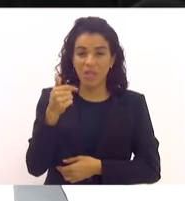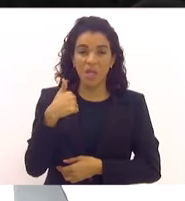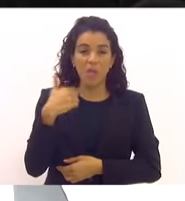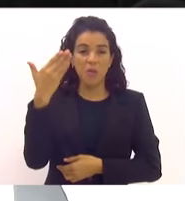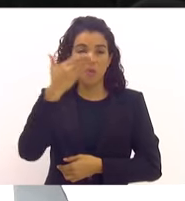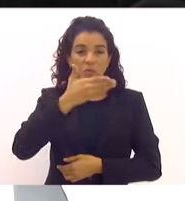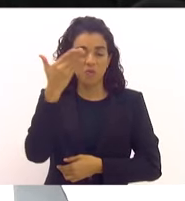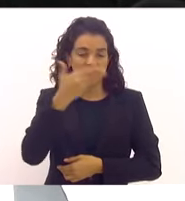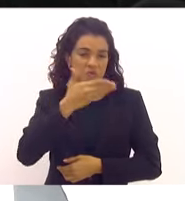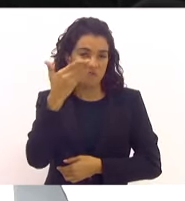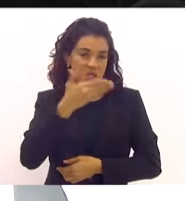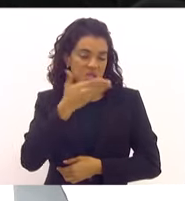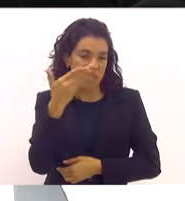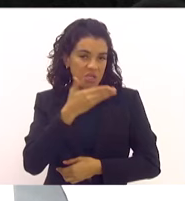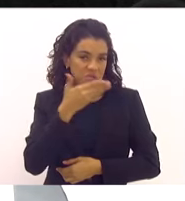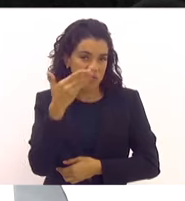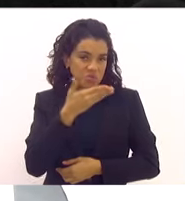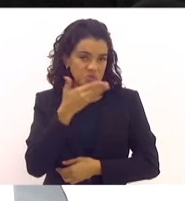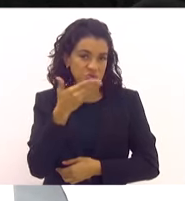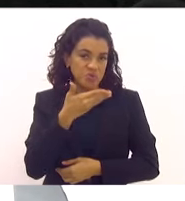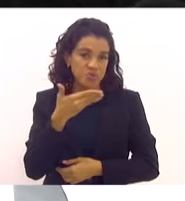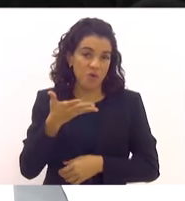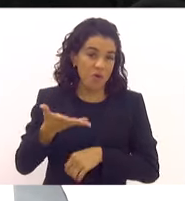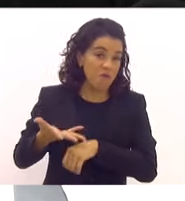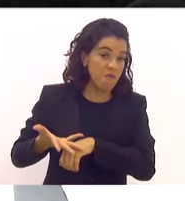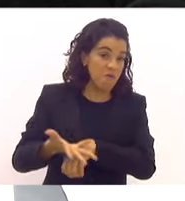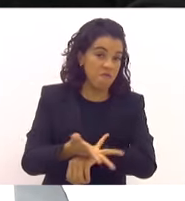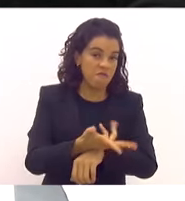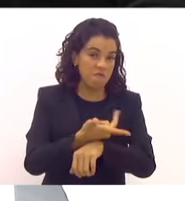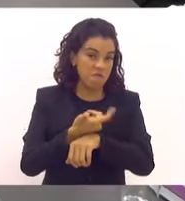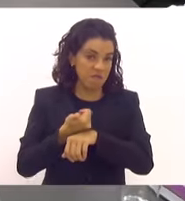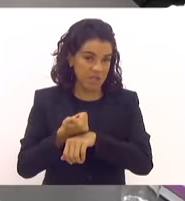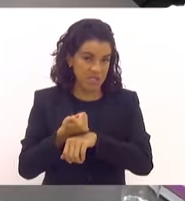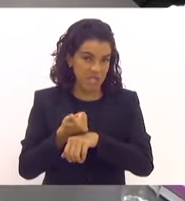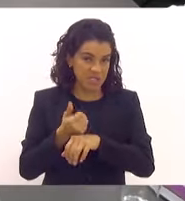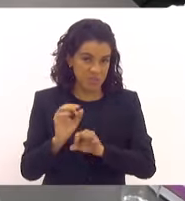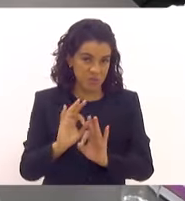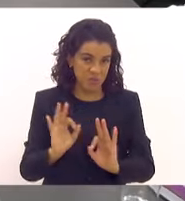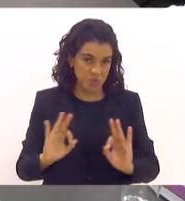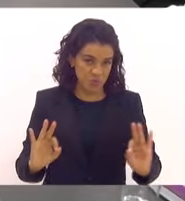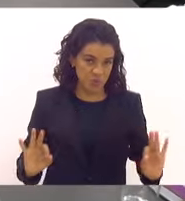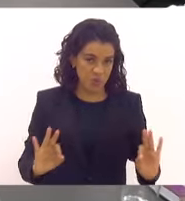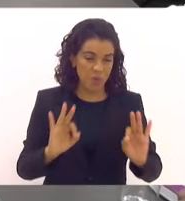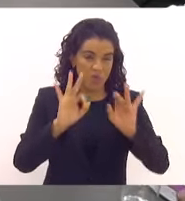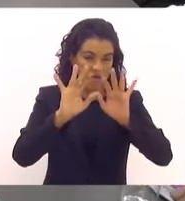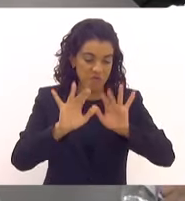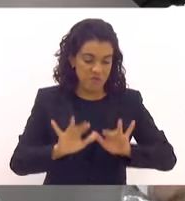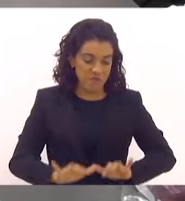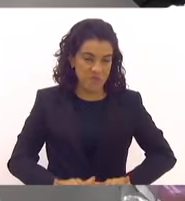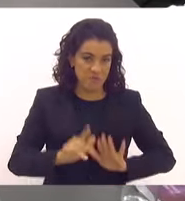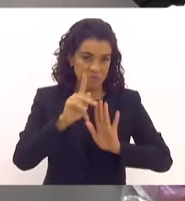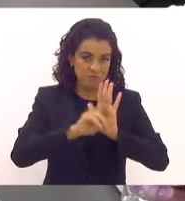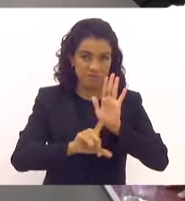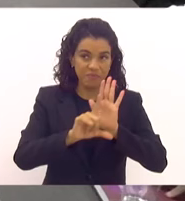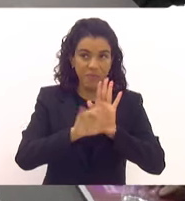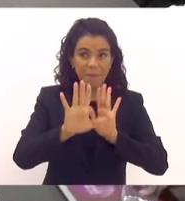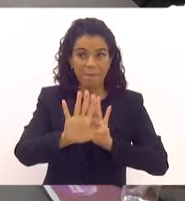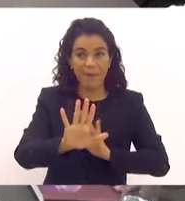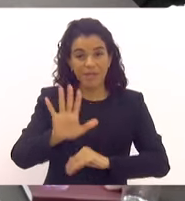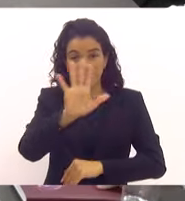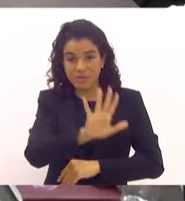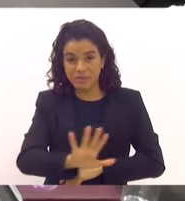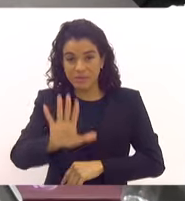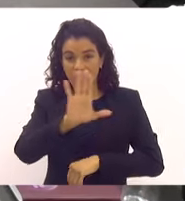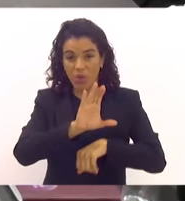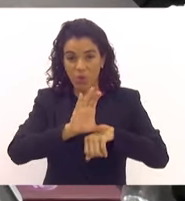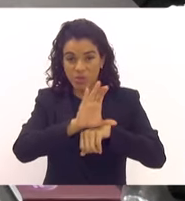vejo muita eficácia na forma como foi feito o projeto de lei. Mas do aspecto de